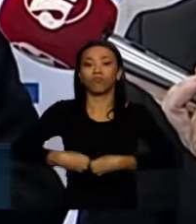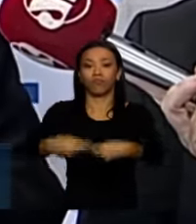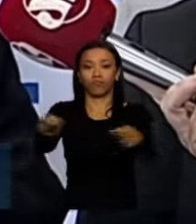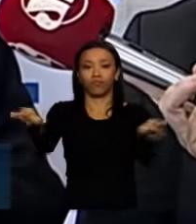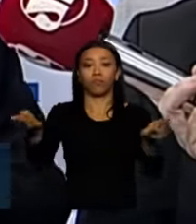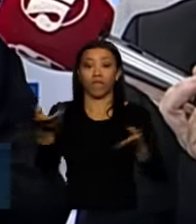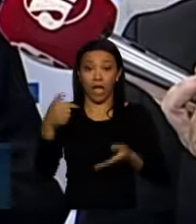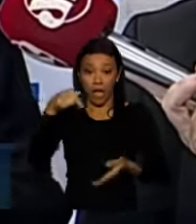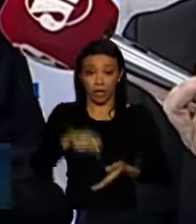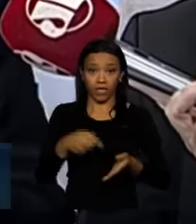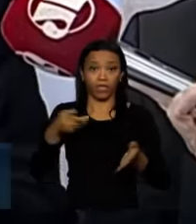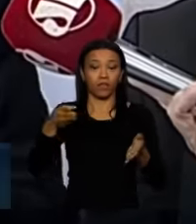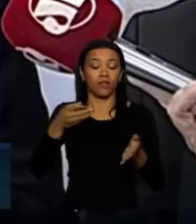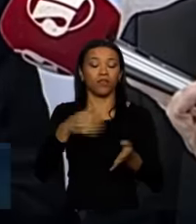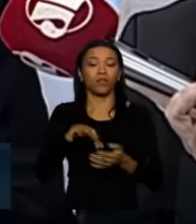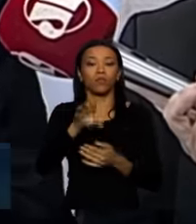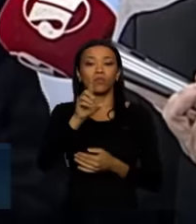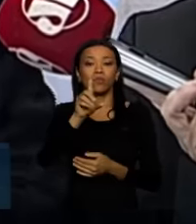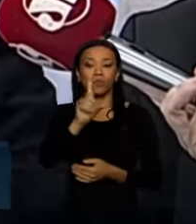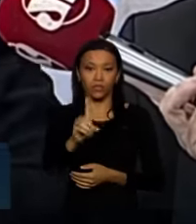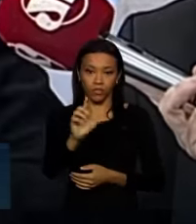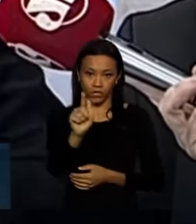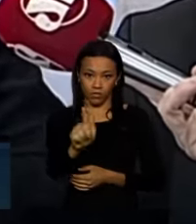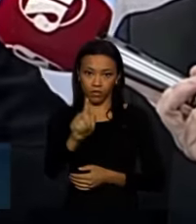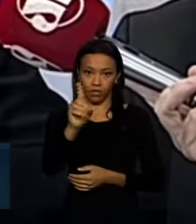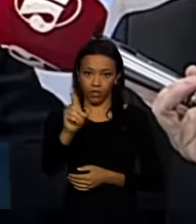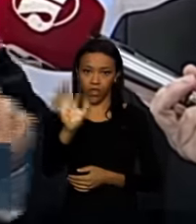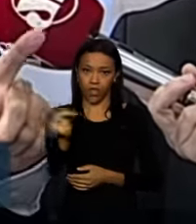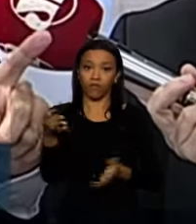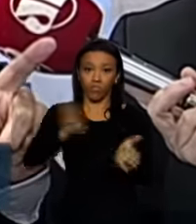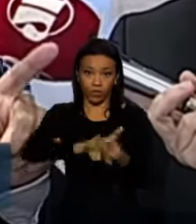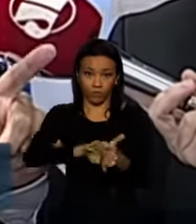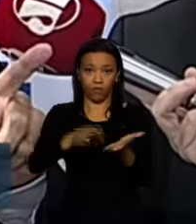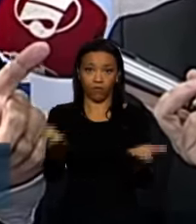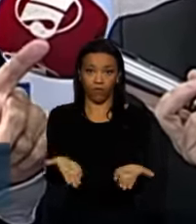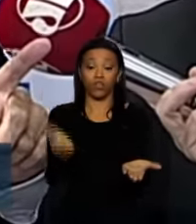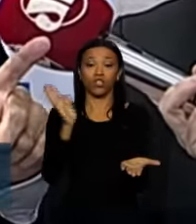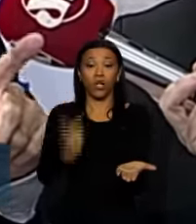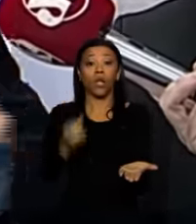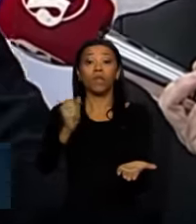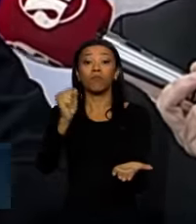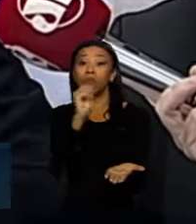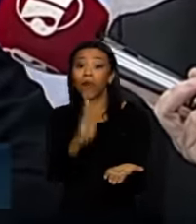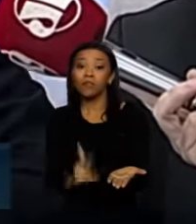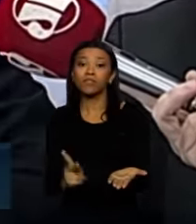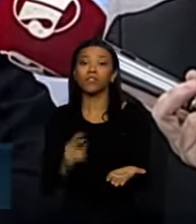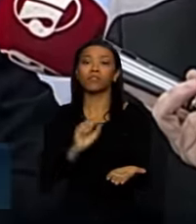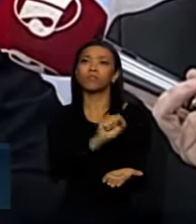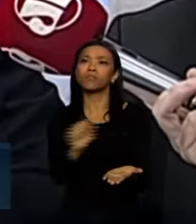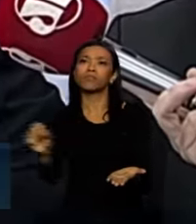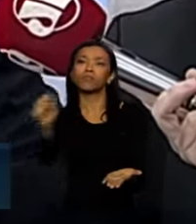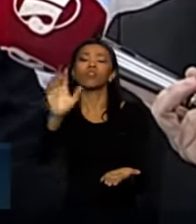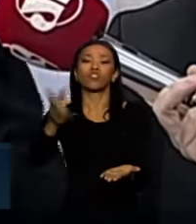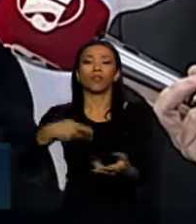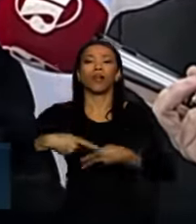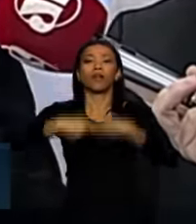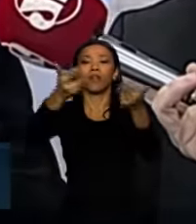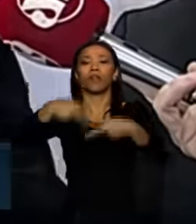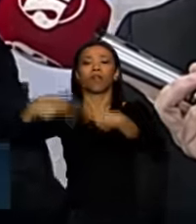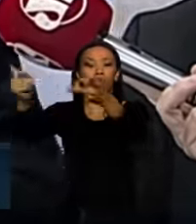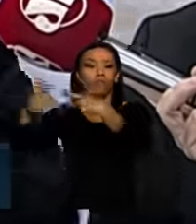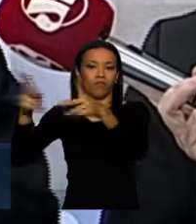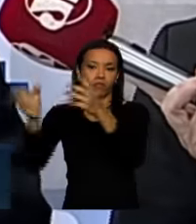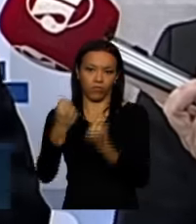chegou agora e para todos os estados do Brasil já está saindo nos carros né da mesma maneira que a gente distribui as